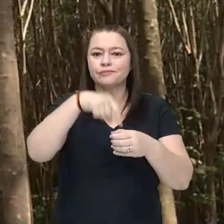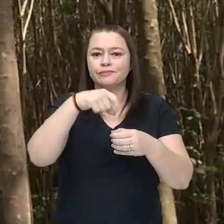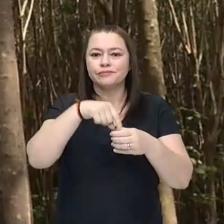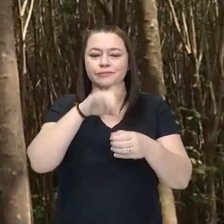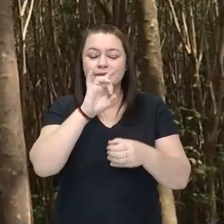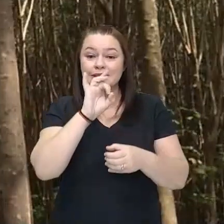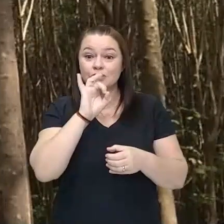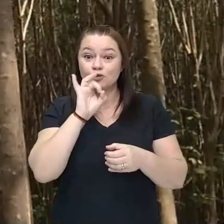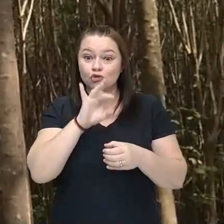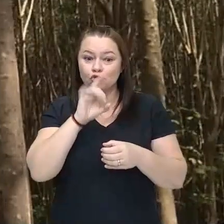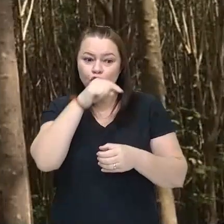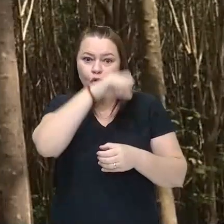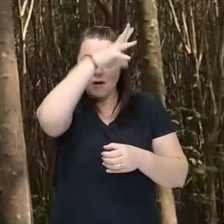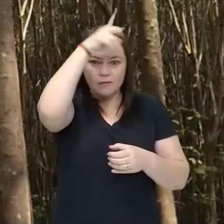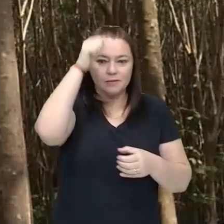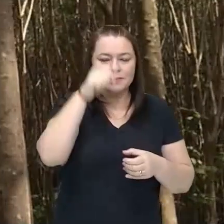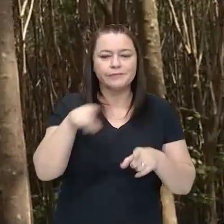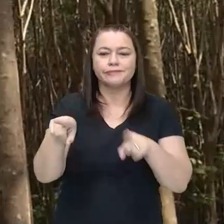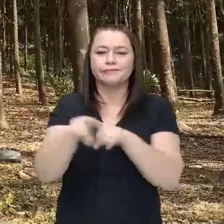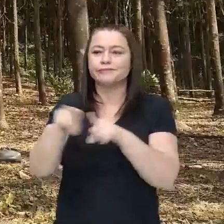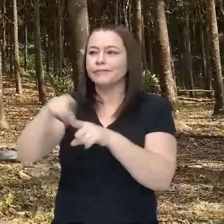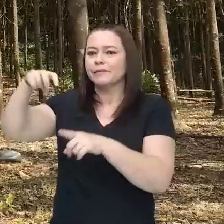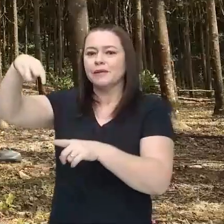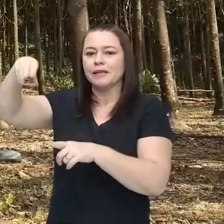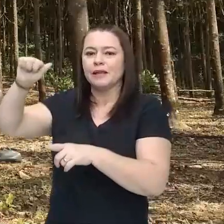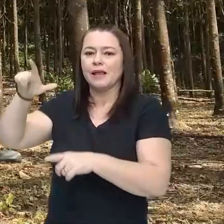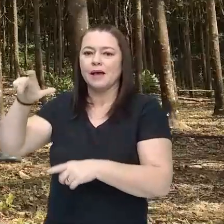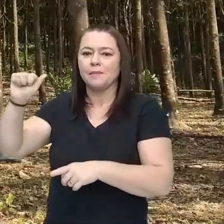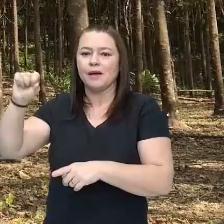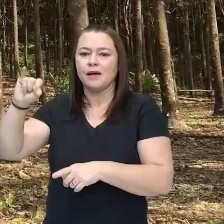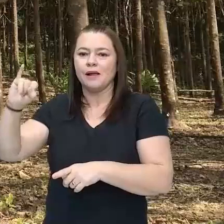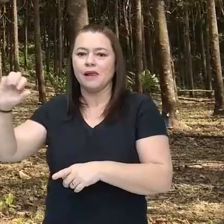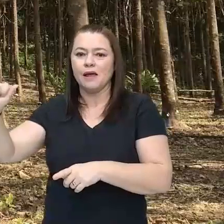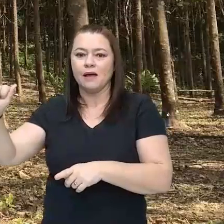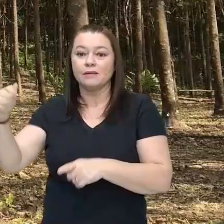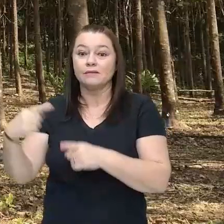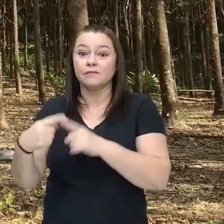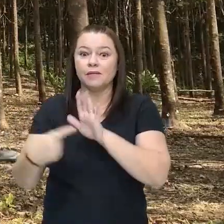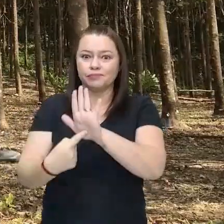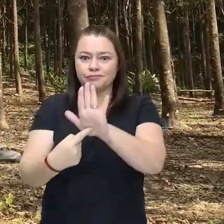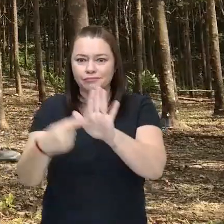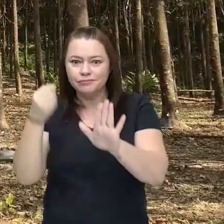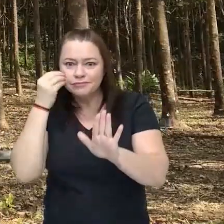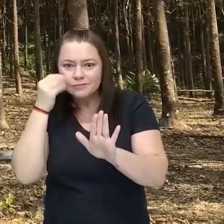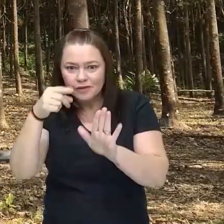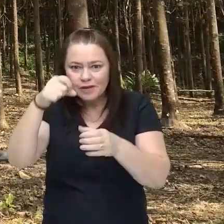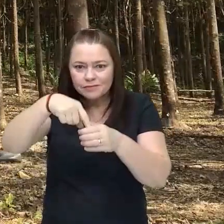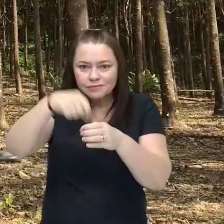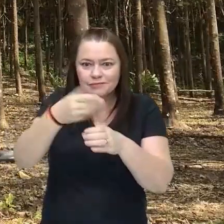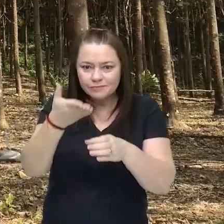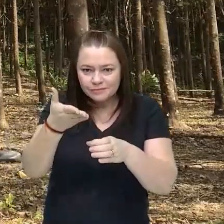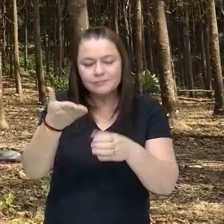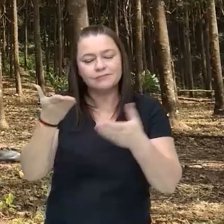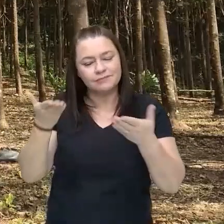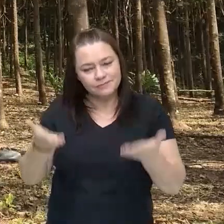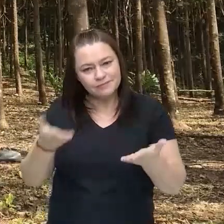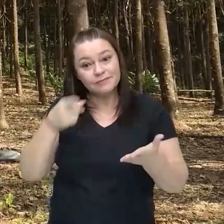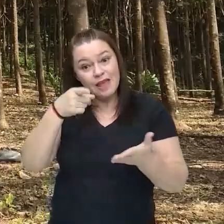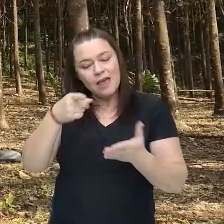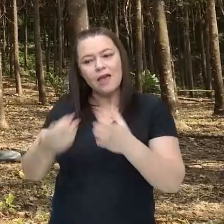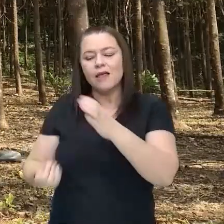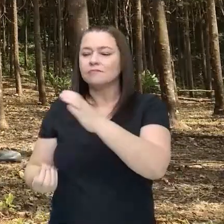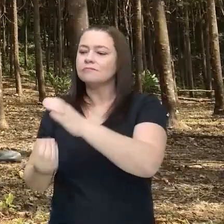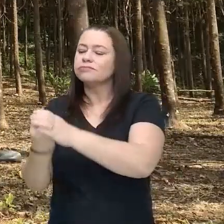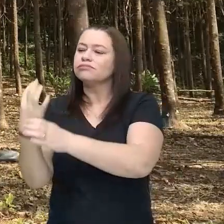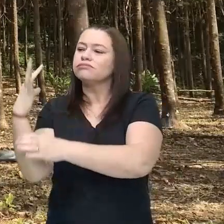na Malásia, sementes essas que vão aparecer aqui na tela, porque aqui o negócio aparece na hora. Essas sementes que se desenvolveram